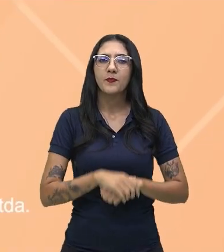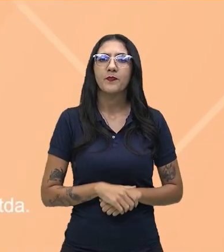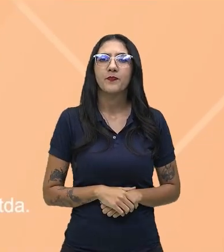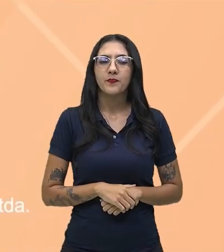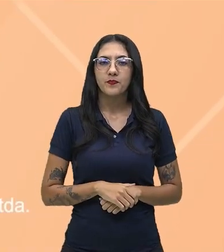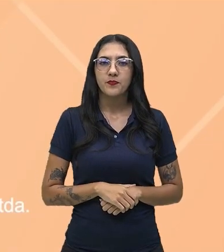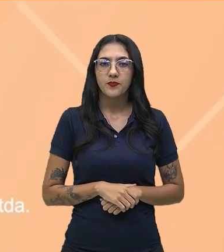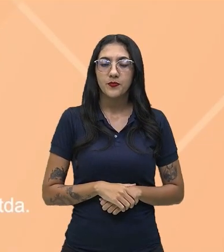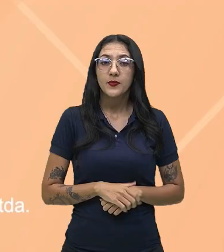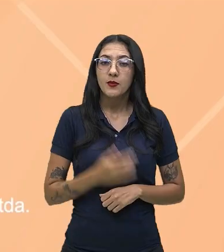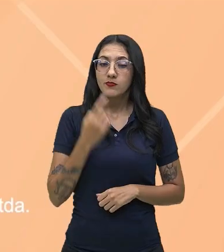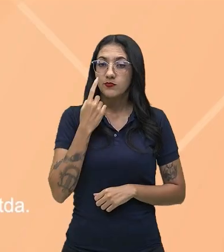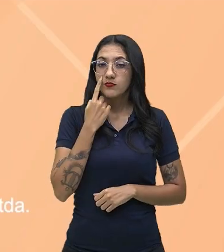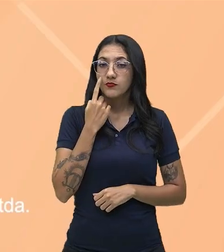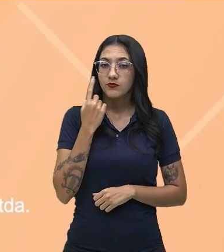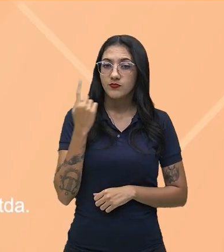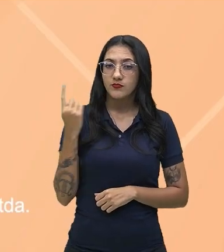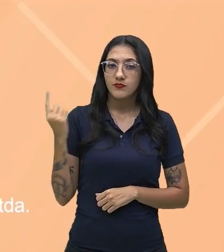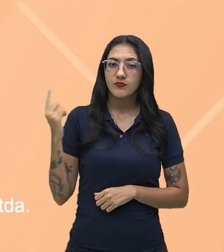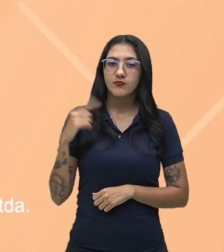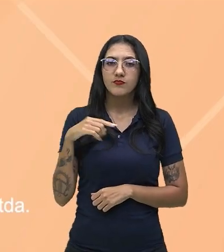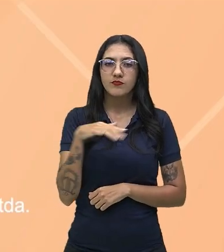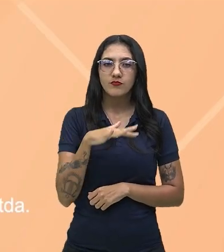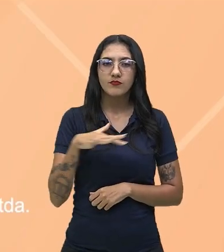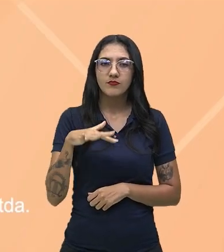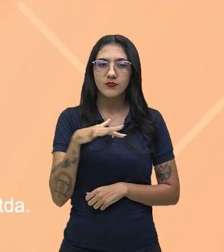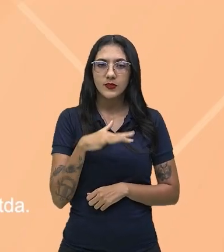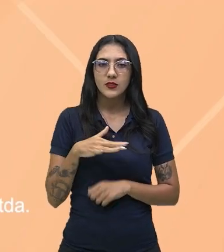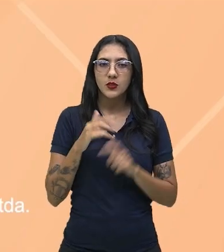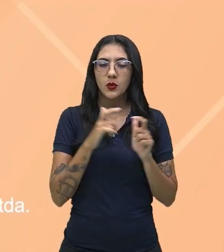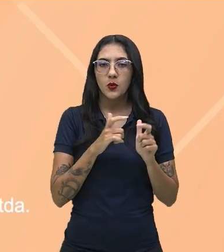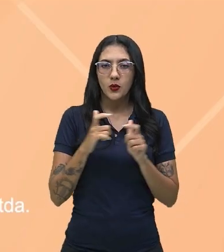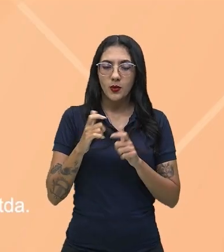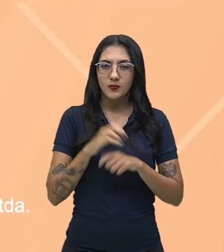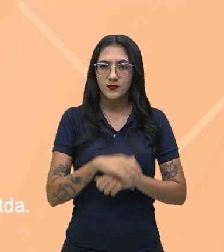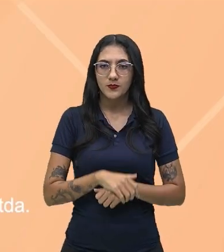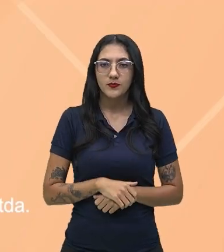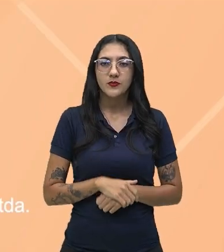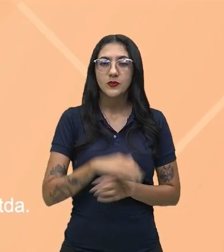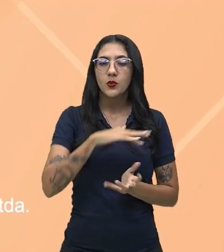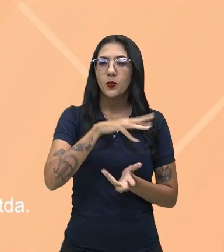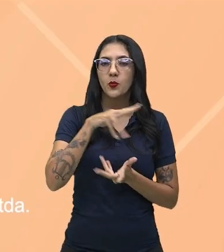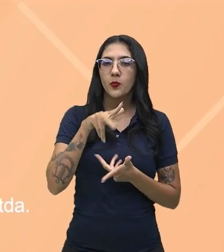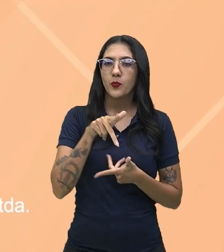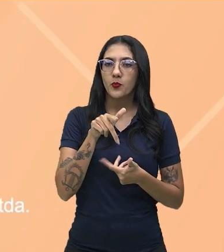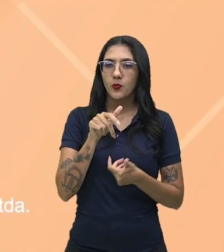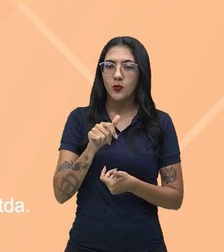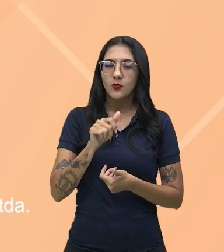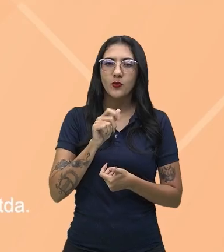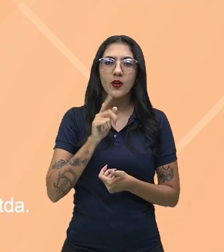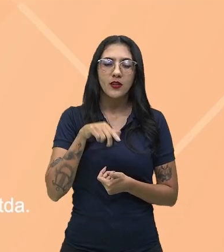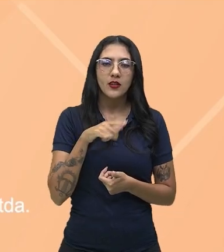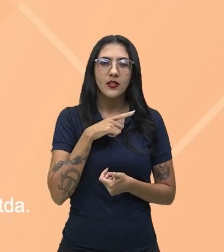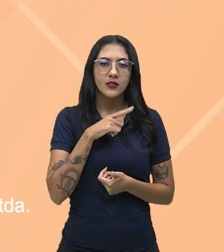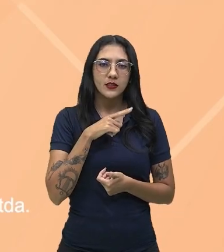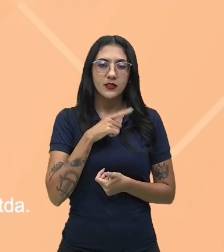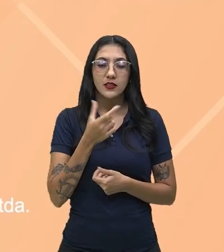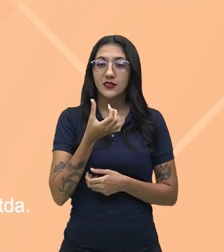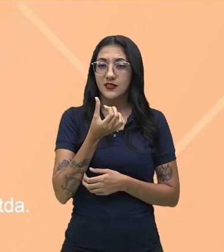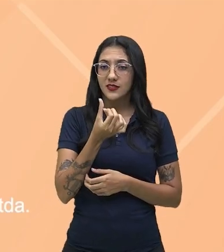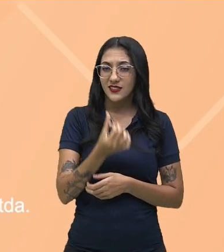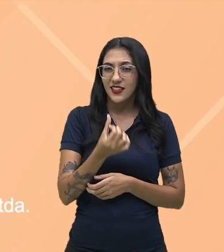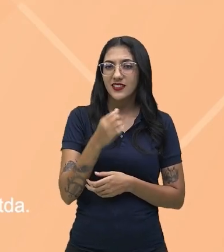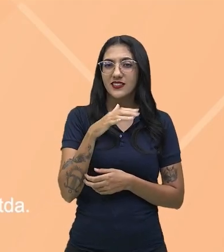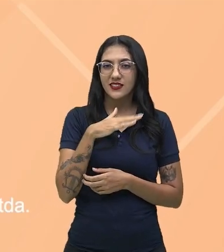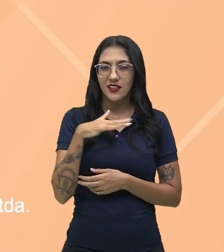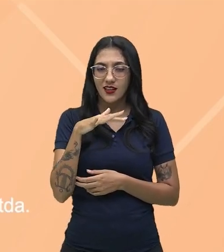a gente precisa verificar que a nossa Terra, ela compreende os 6 continentes, né?